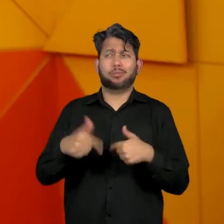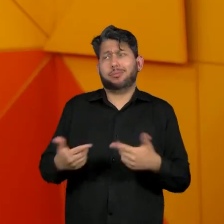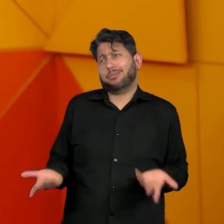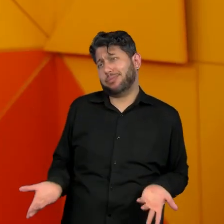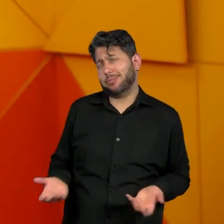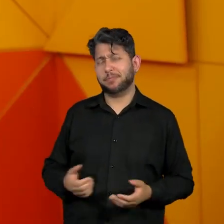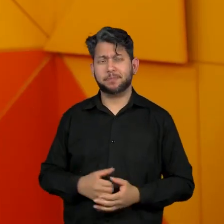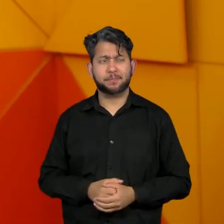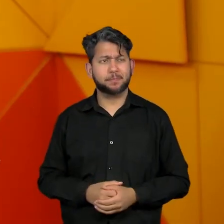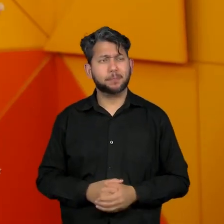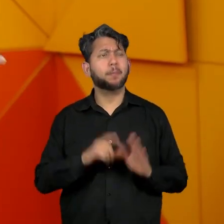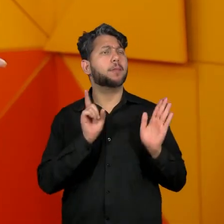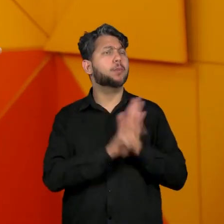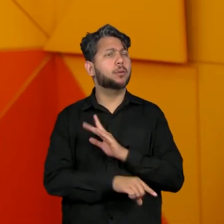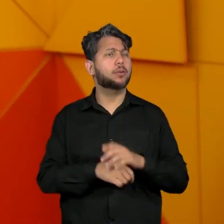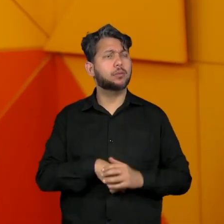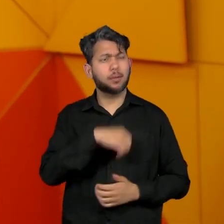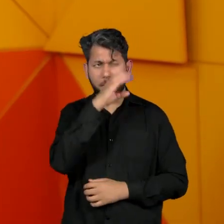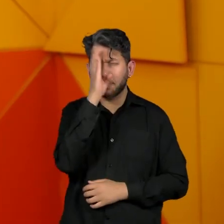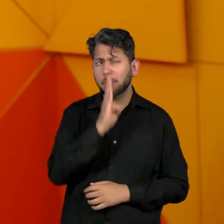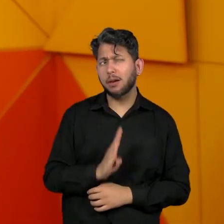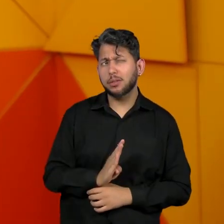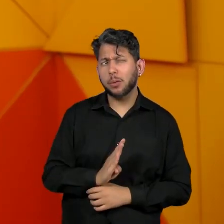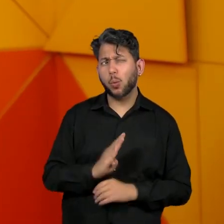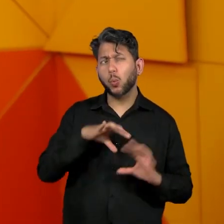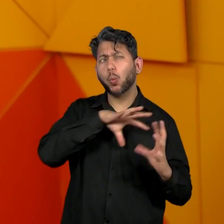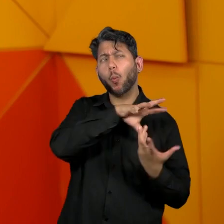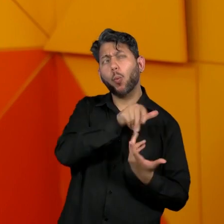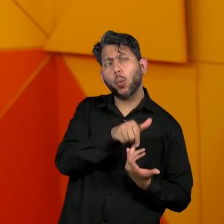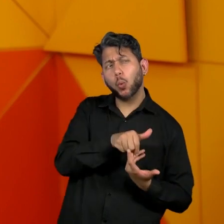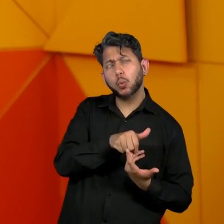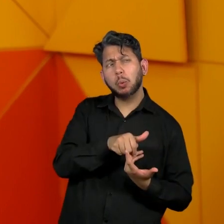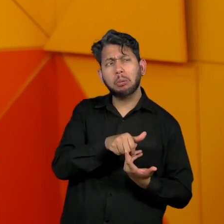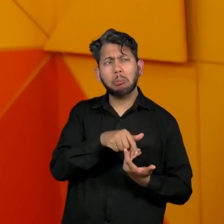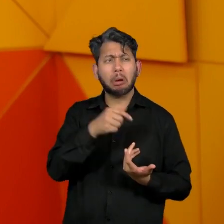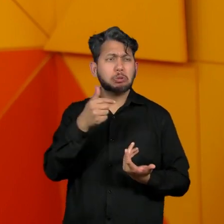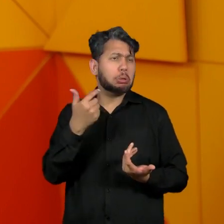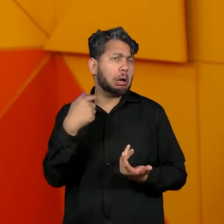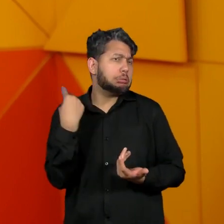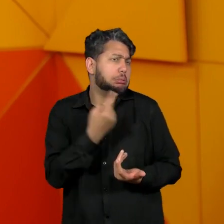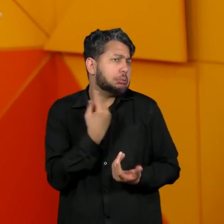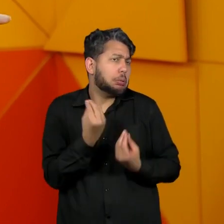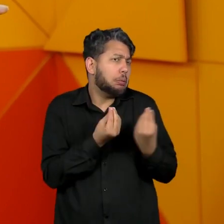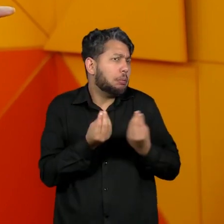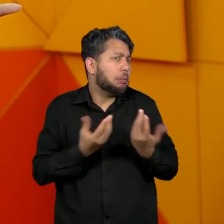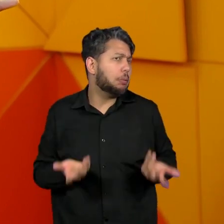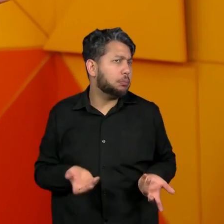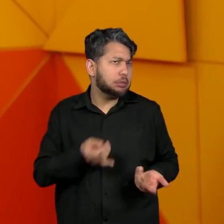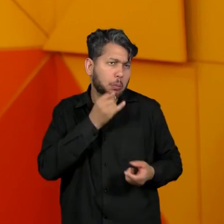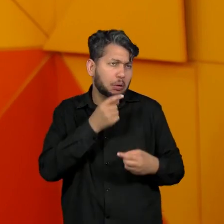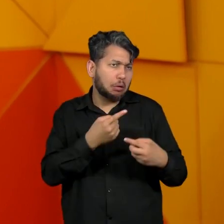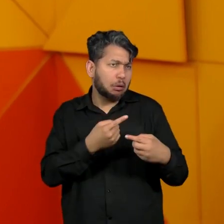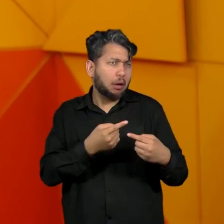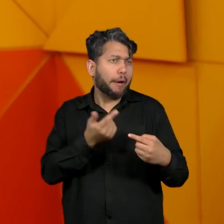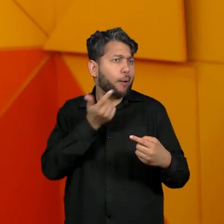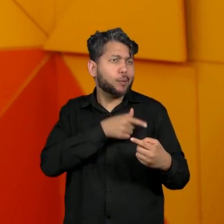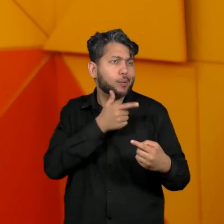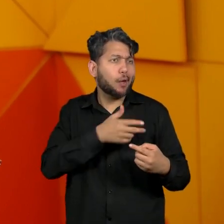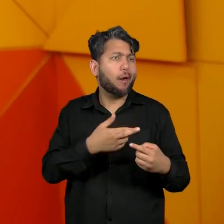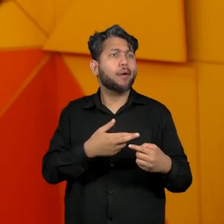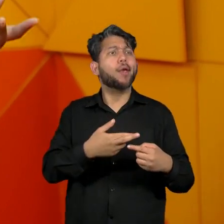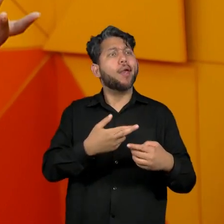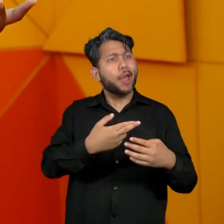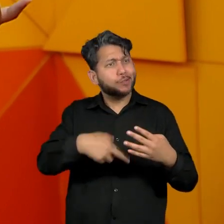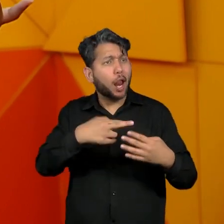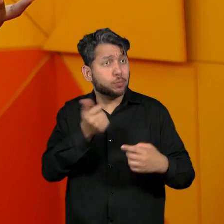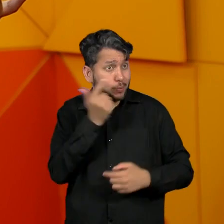tem ideia de como que o Brasil se coloca com relação ao mundo? Quando a gente fala de reciclagem, em que